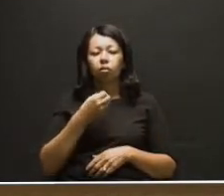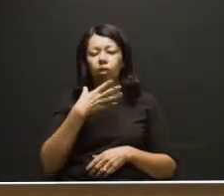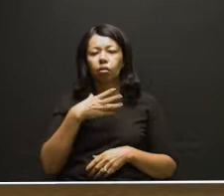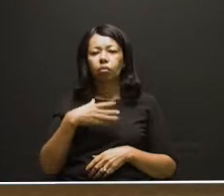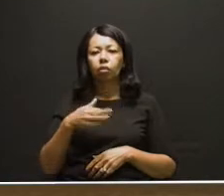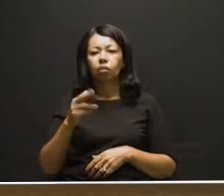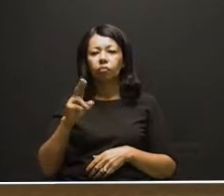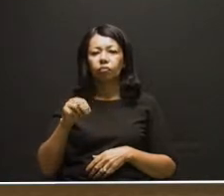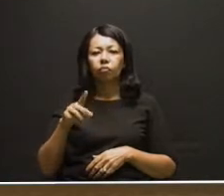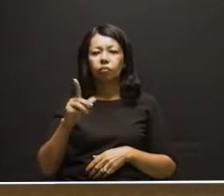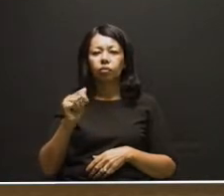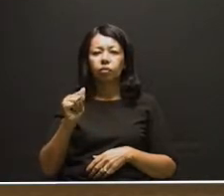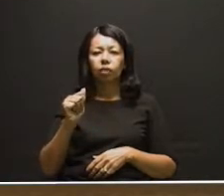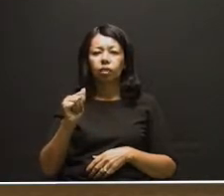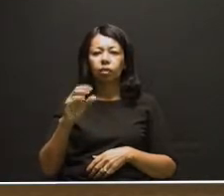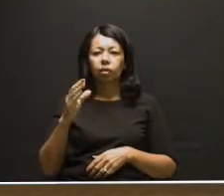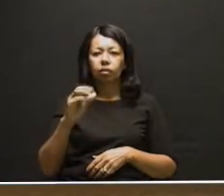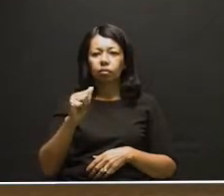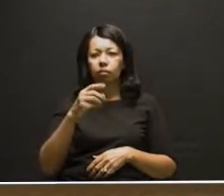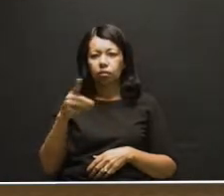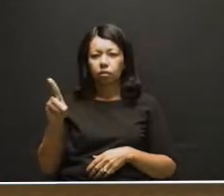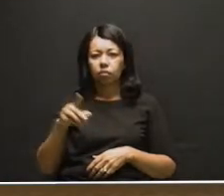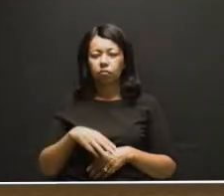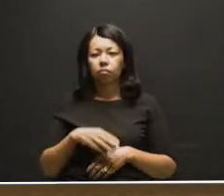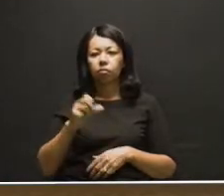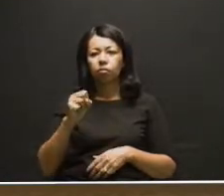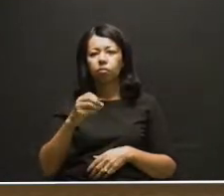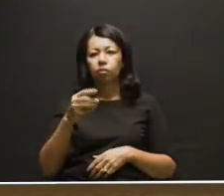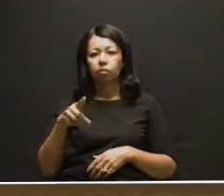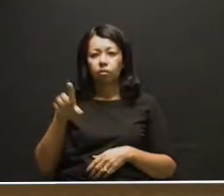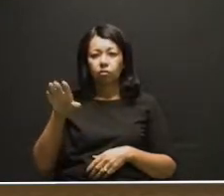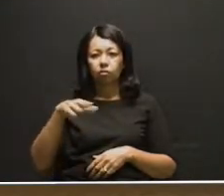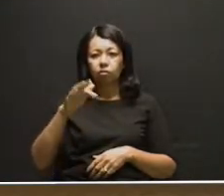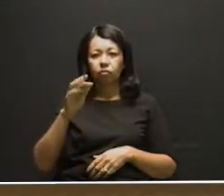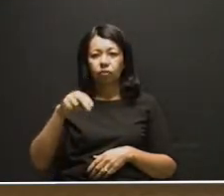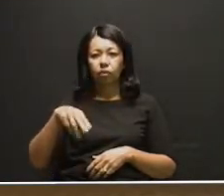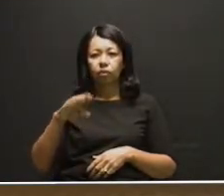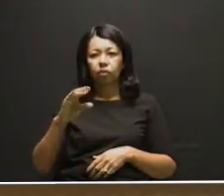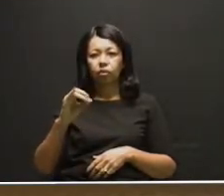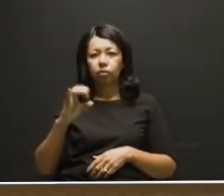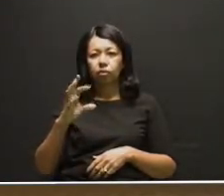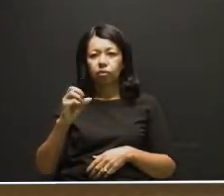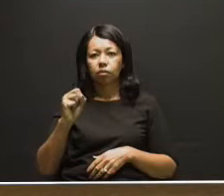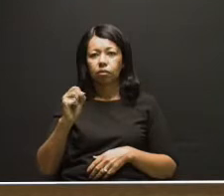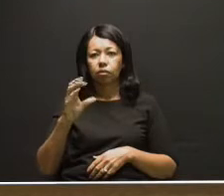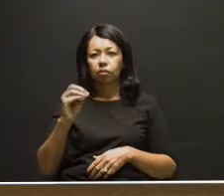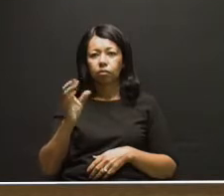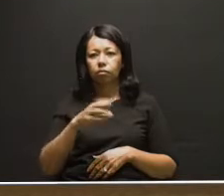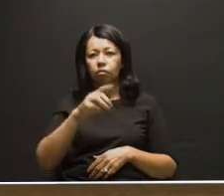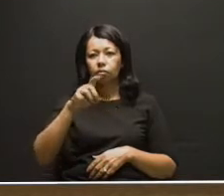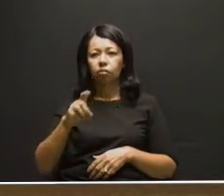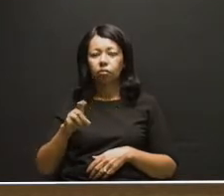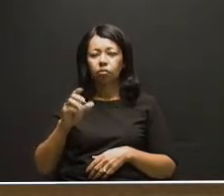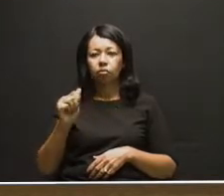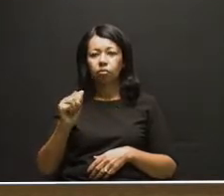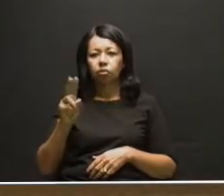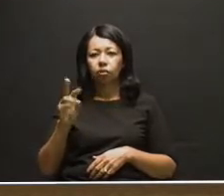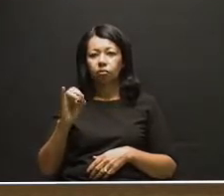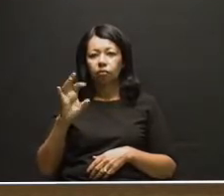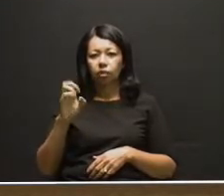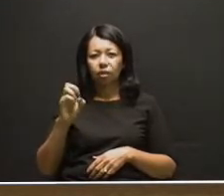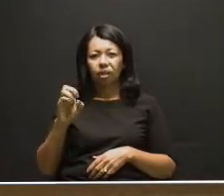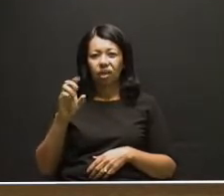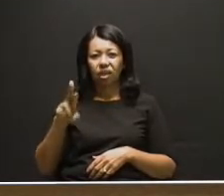fundação são francisco xavier então por que nosso discurso não seja em vão não caia no vazio não fique no obscuro da lei